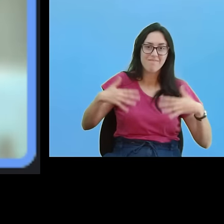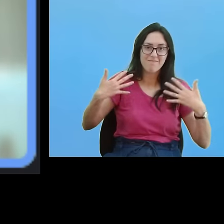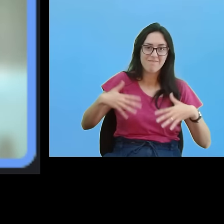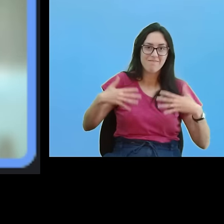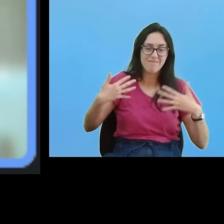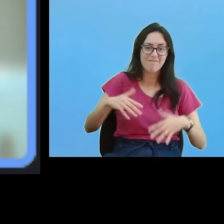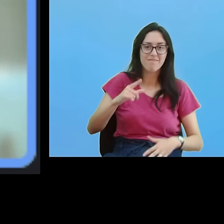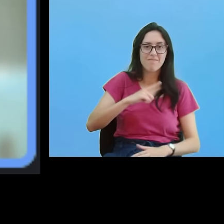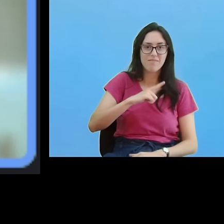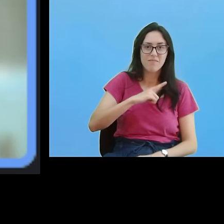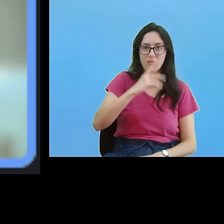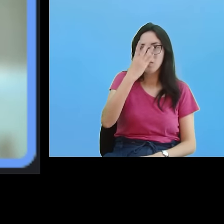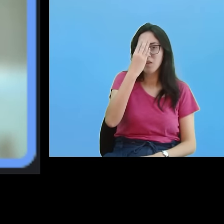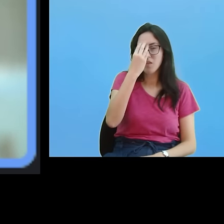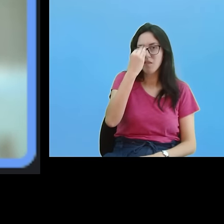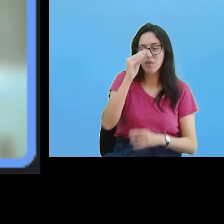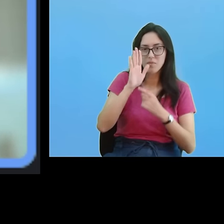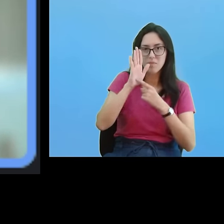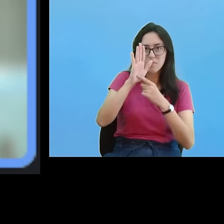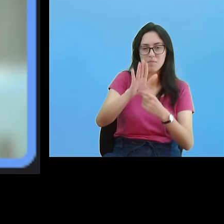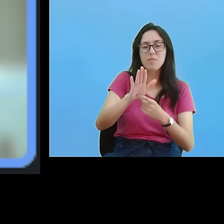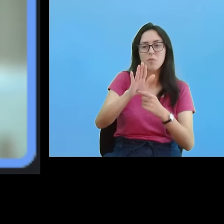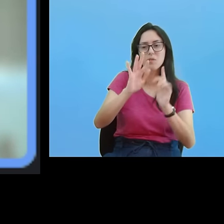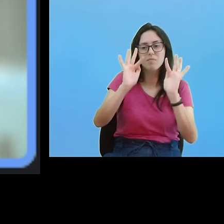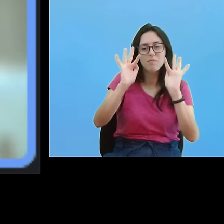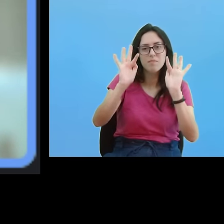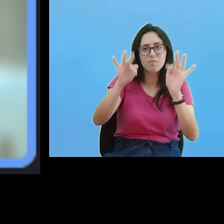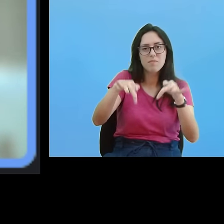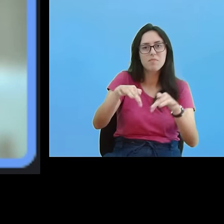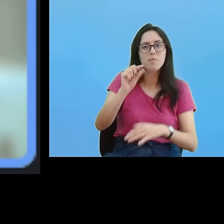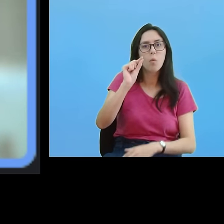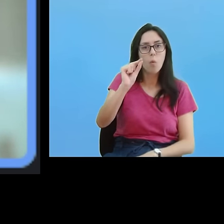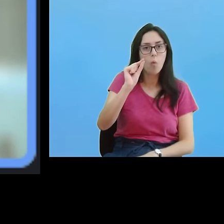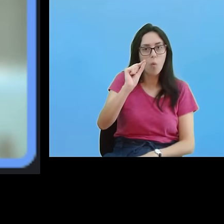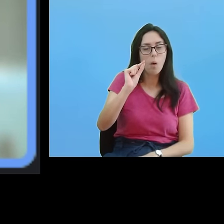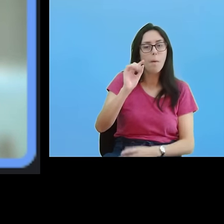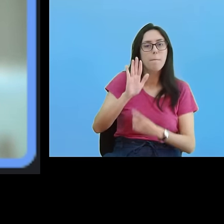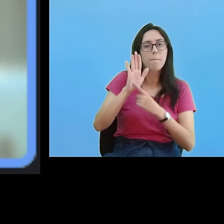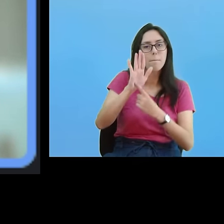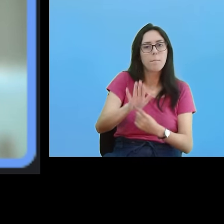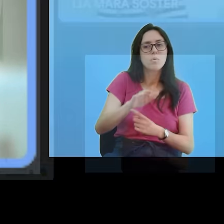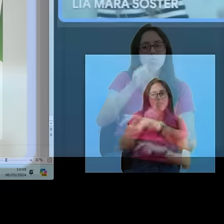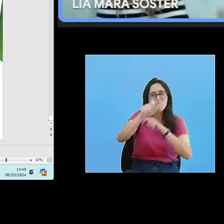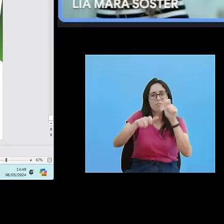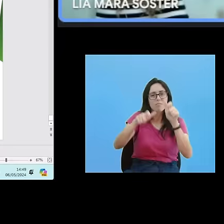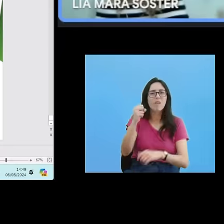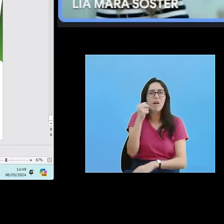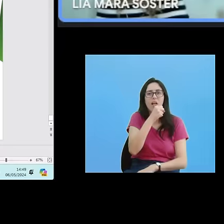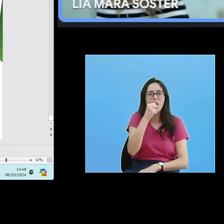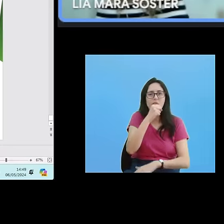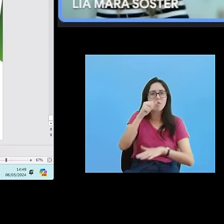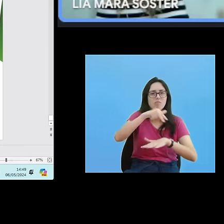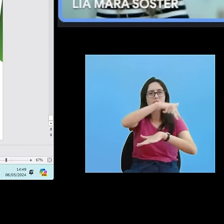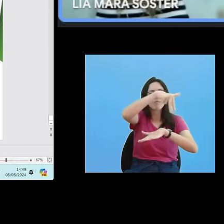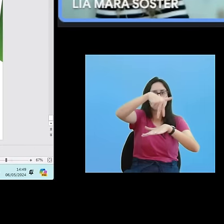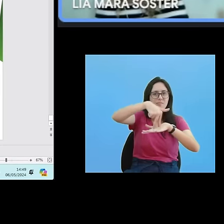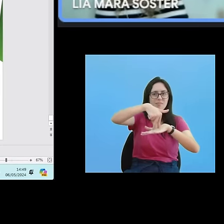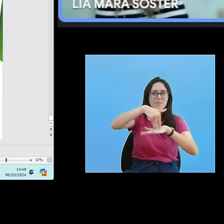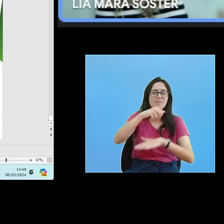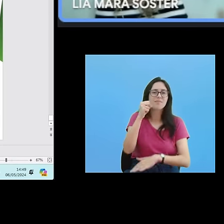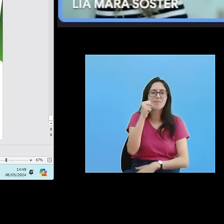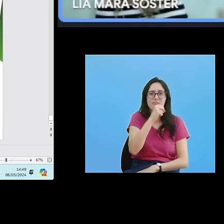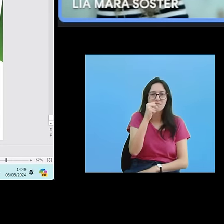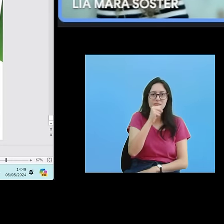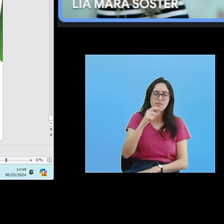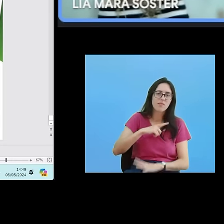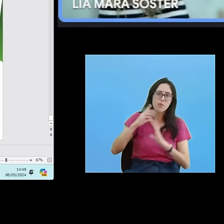de encerramento, mostrando um pouquinho os cantores sobre o palco, né, e aqui temos